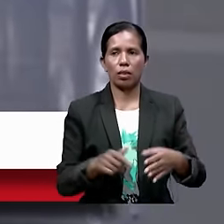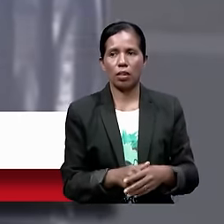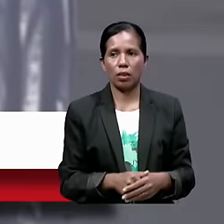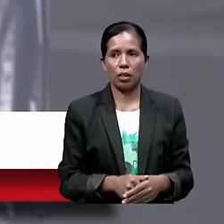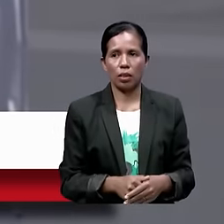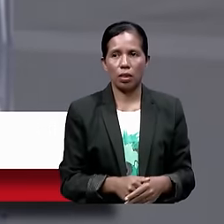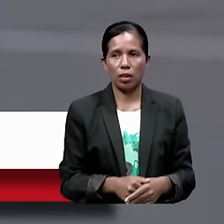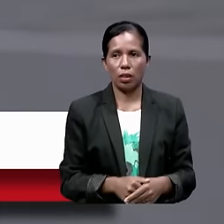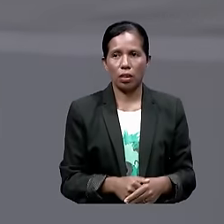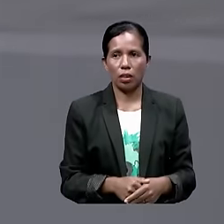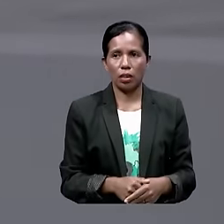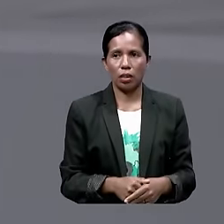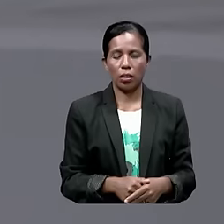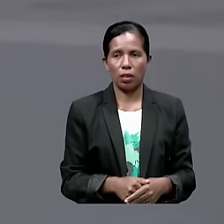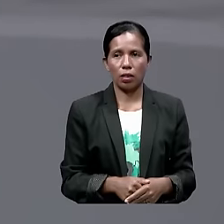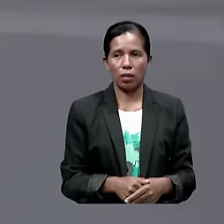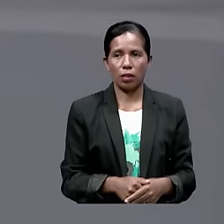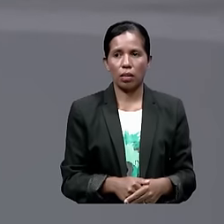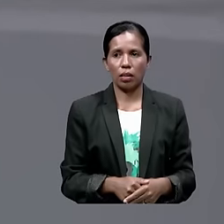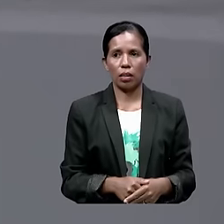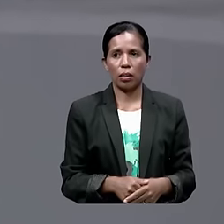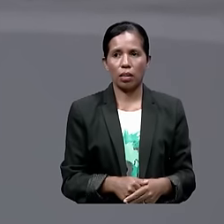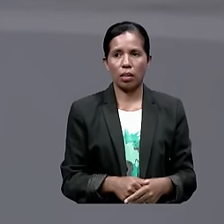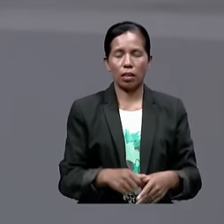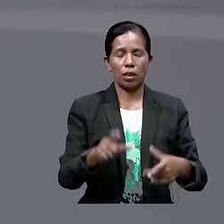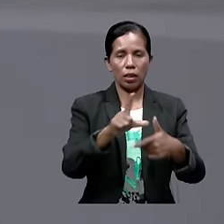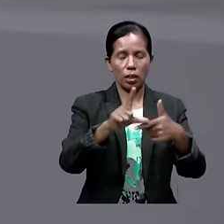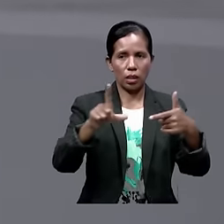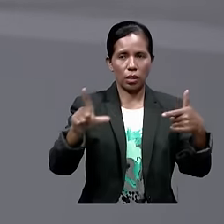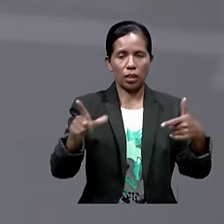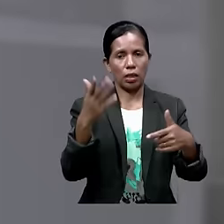Medina ne de linya signora ida tur nuane ni ni linya.